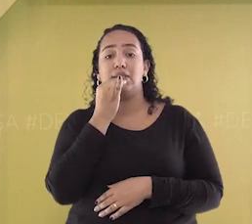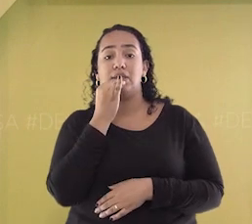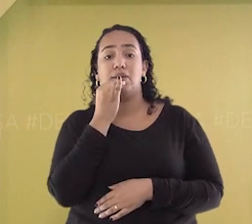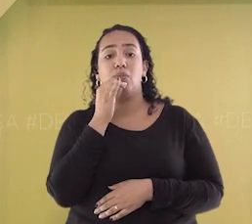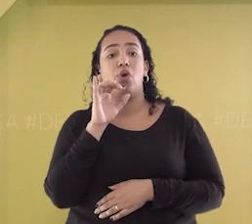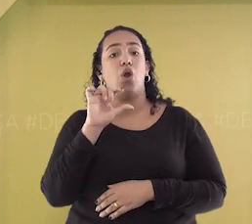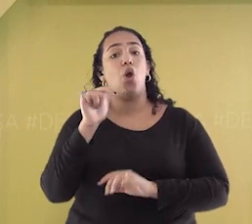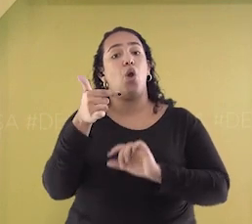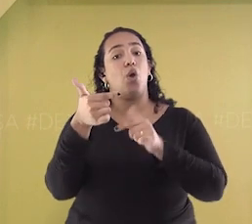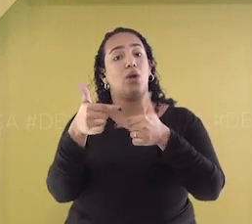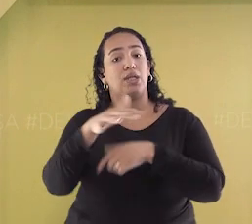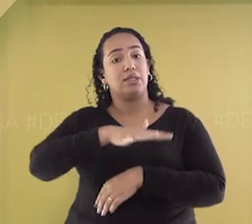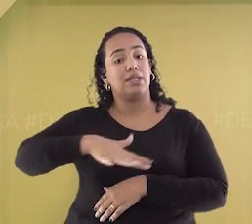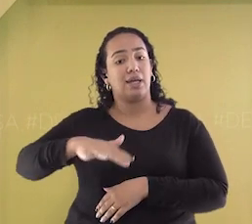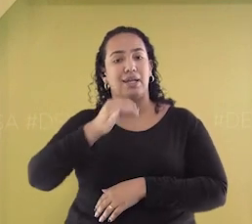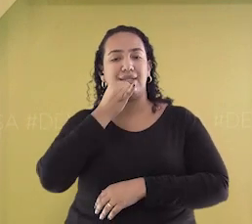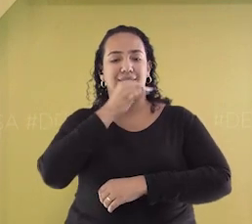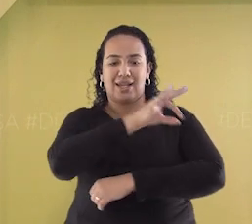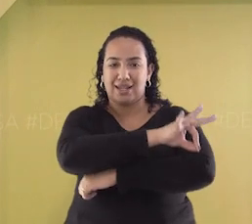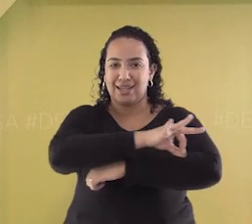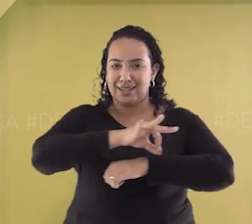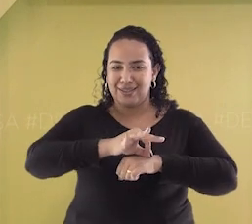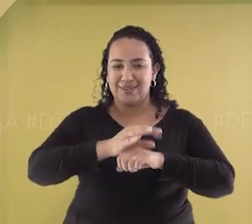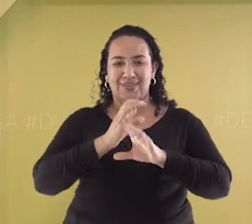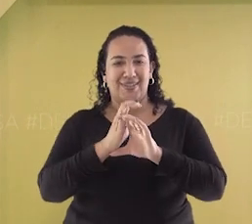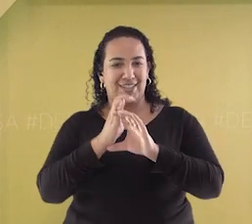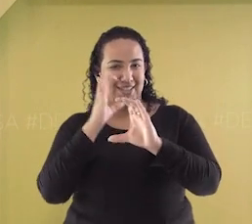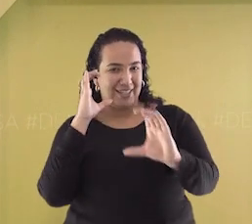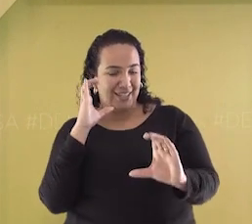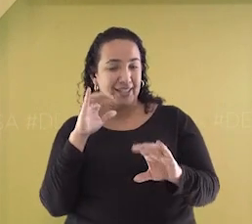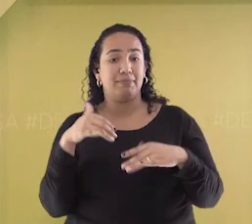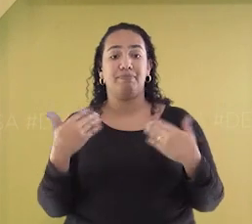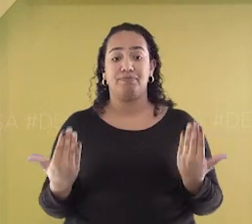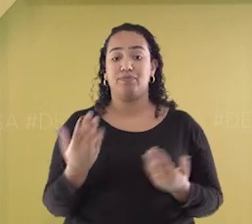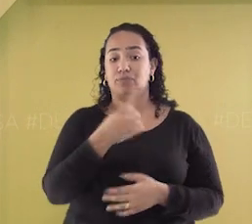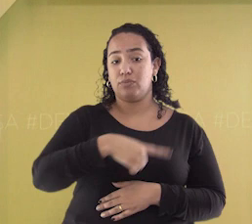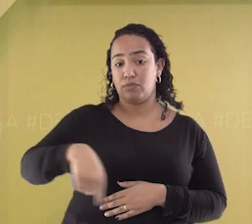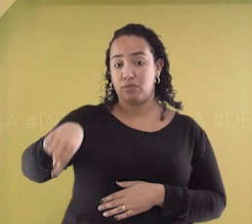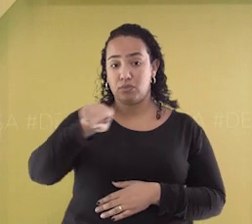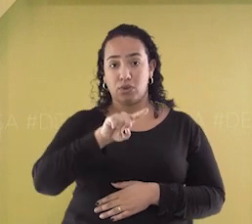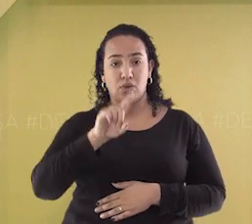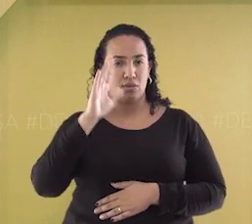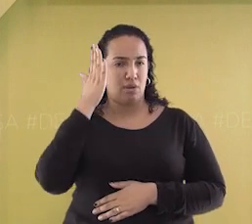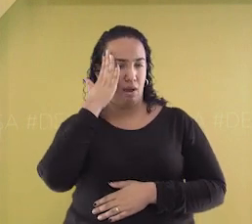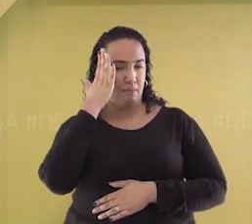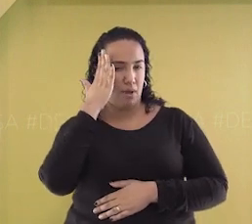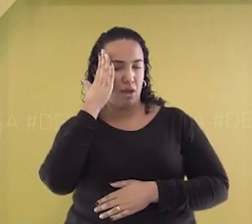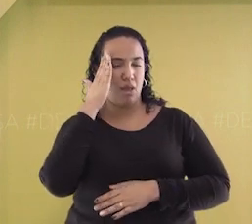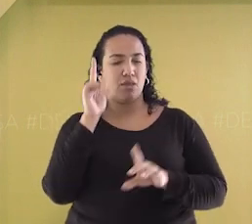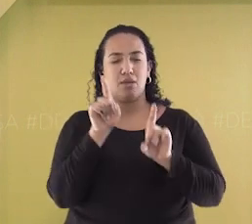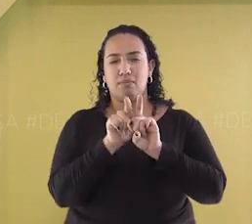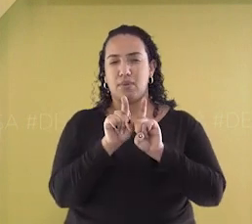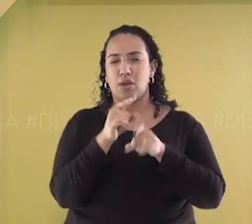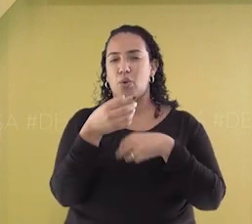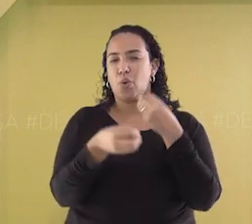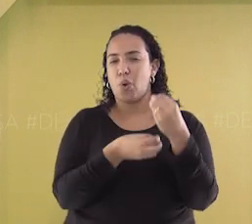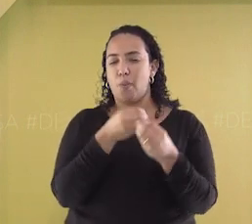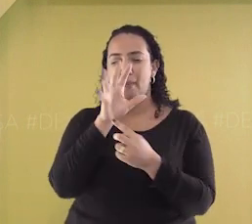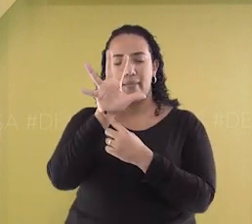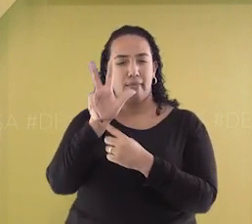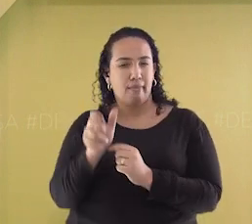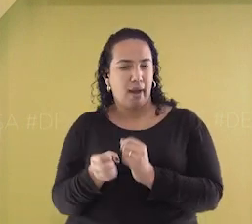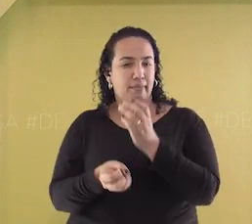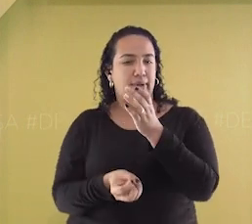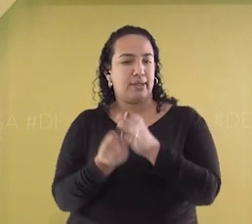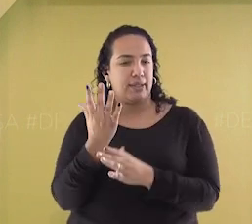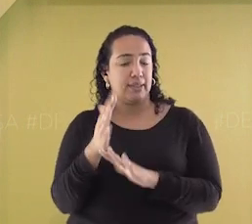como a engenharia e a arquitetura. Para ficarmos craques na interpretação e criação de mapas,